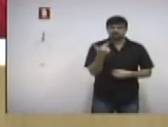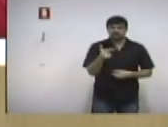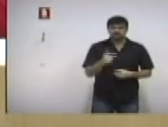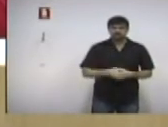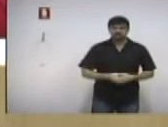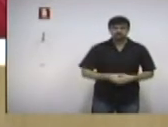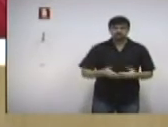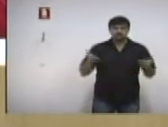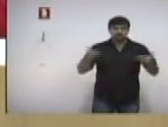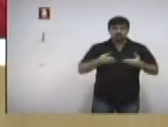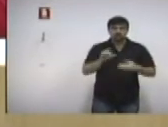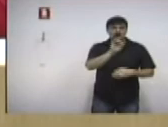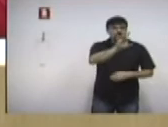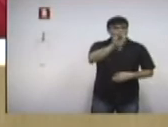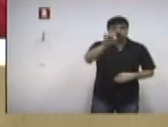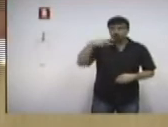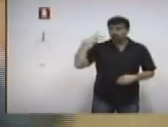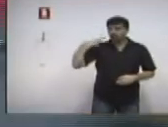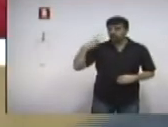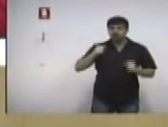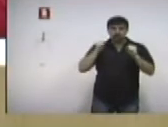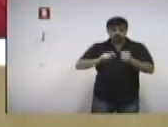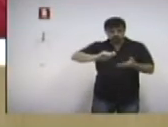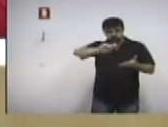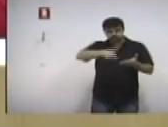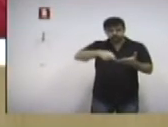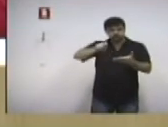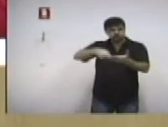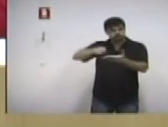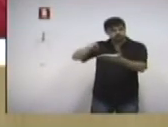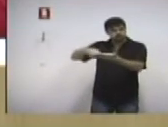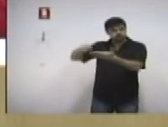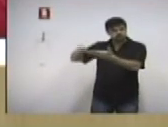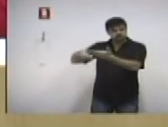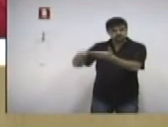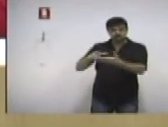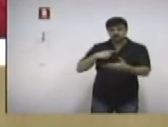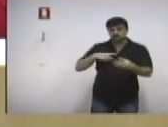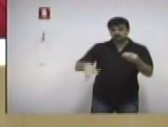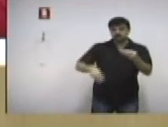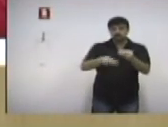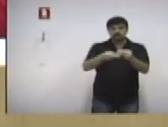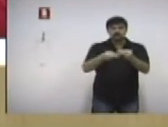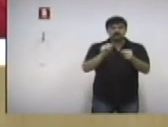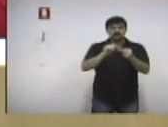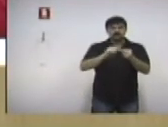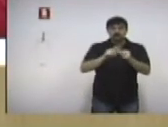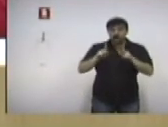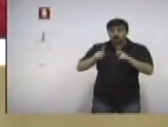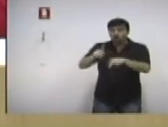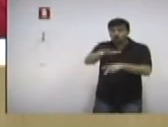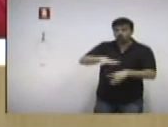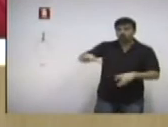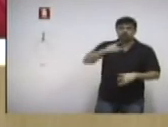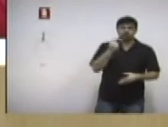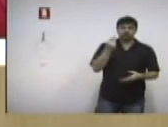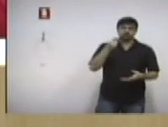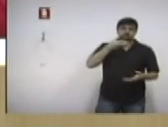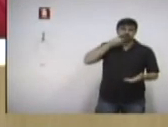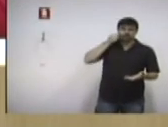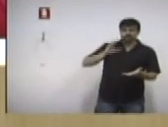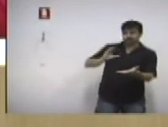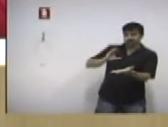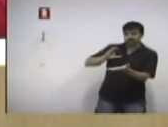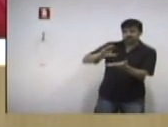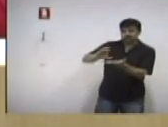mas a emenda tá aberta para qualquer um assinar e são emendas que tá devolvendo para o povo aquilo que ele que é do